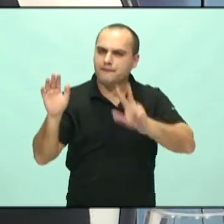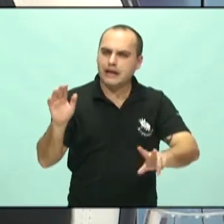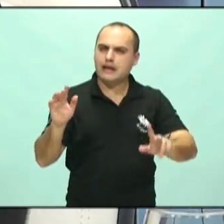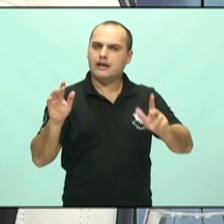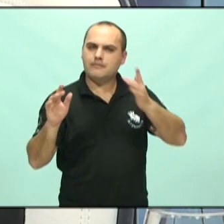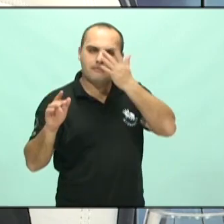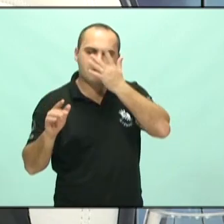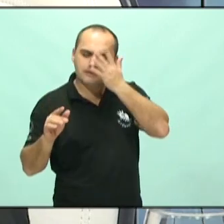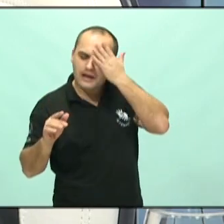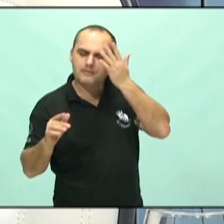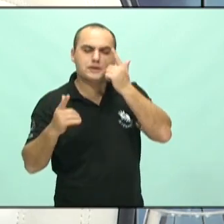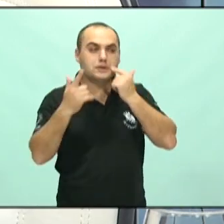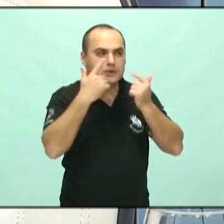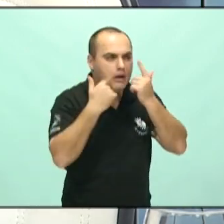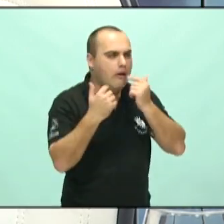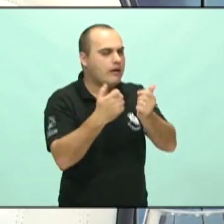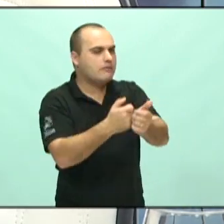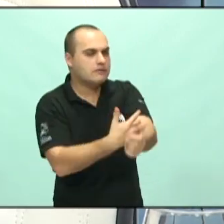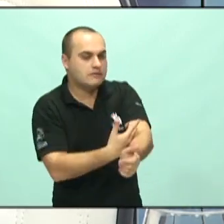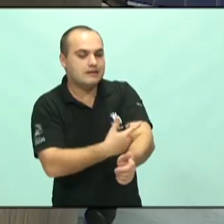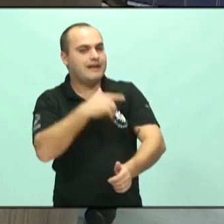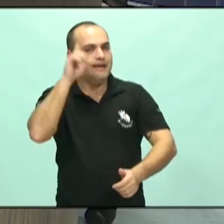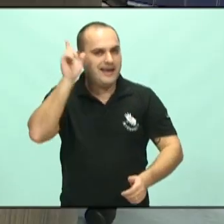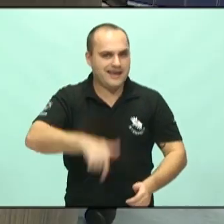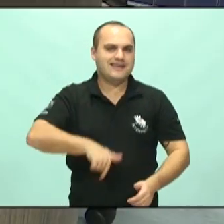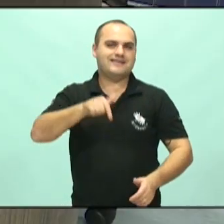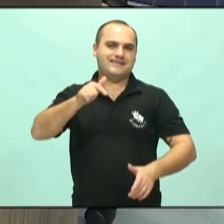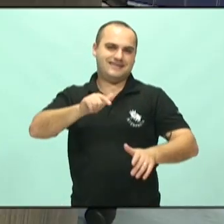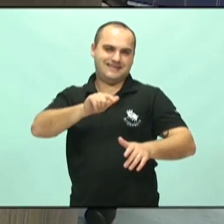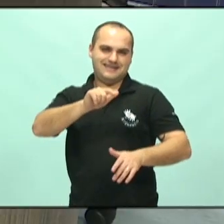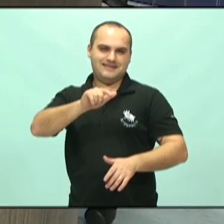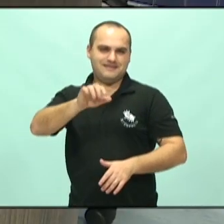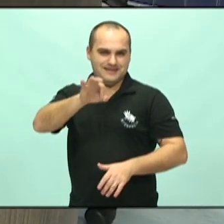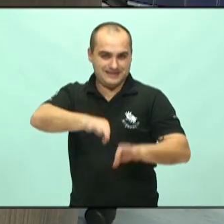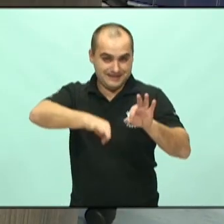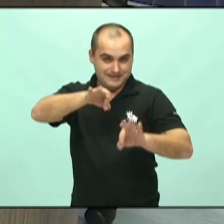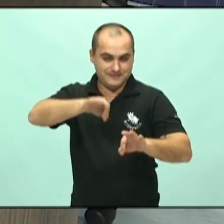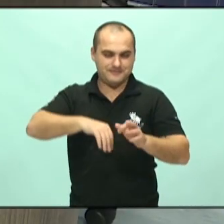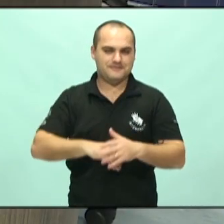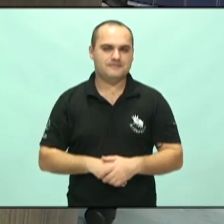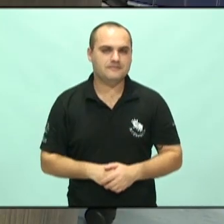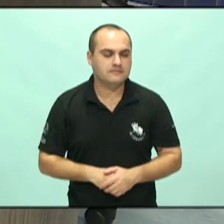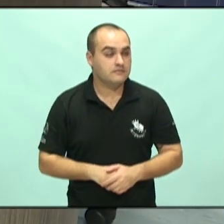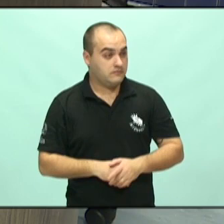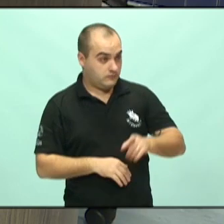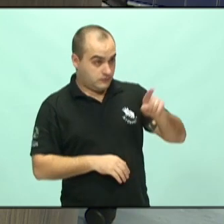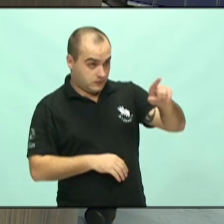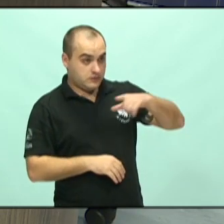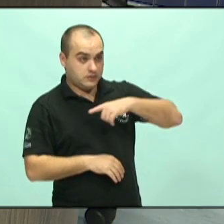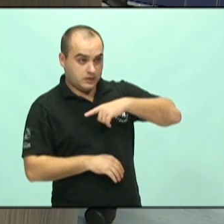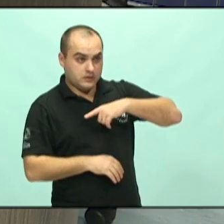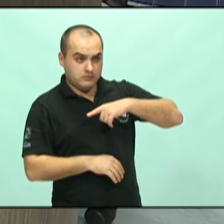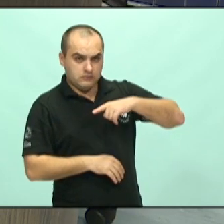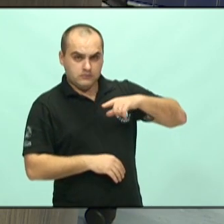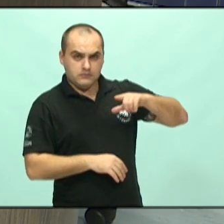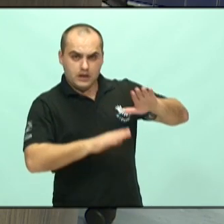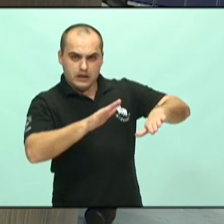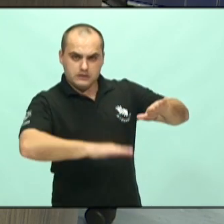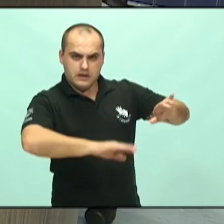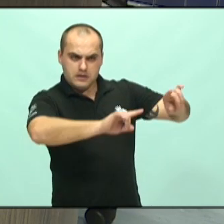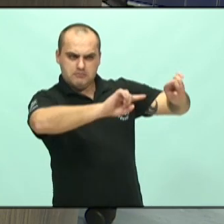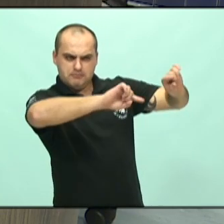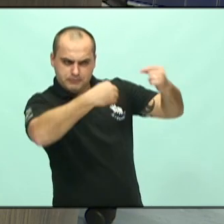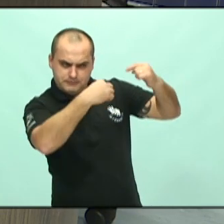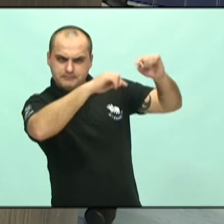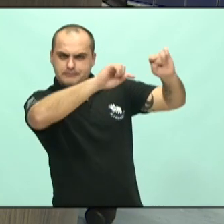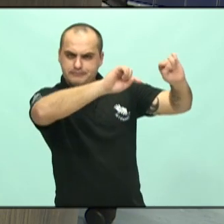chorar, isso é que é o teatro. Vocês recebem críticas, às vezes, com relação à escolha de determinados